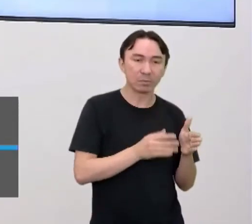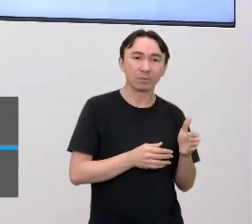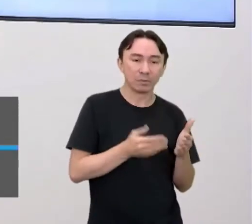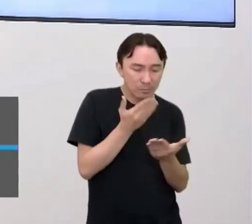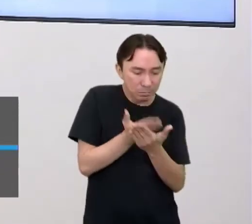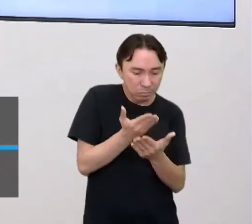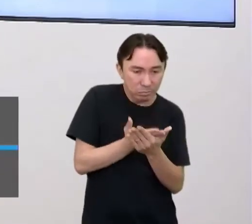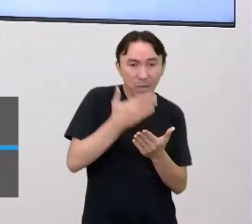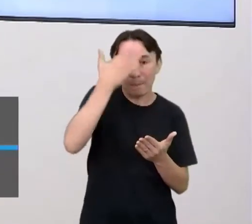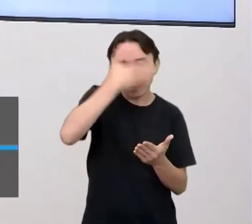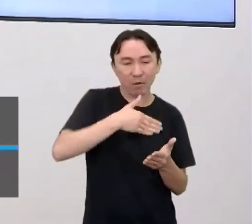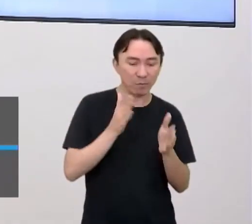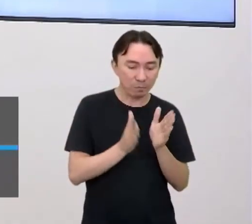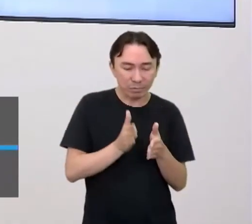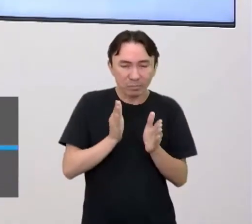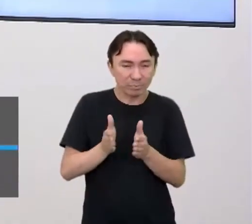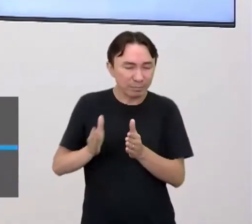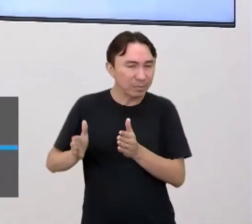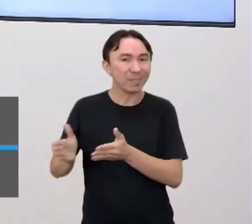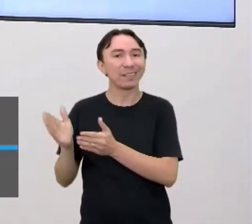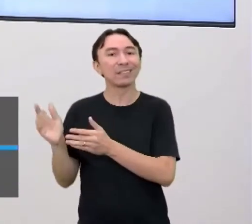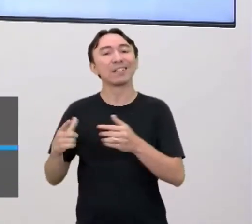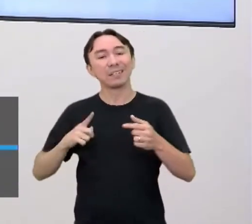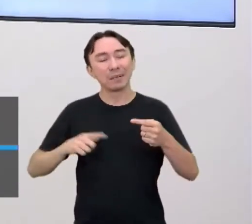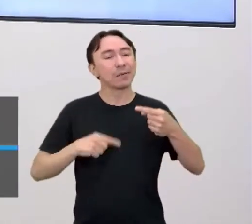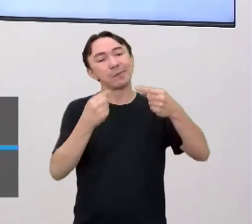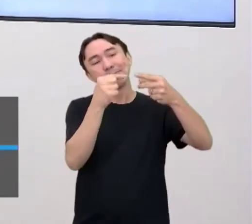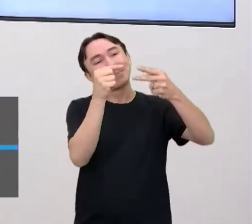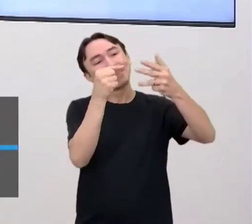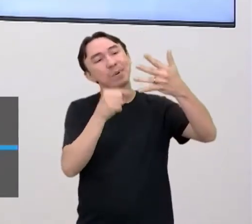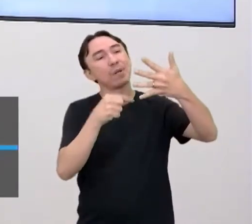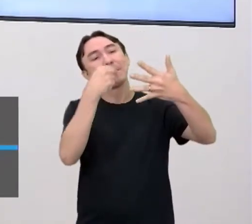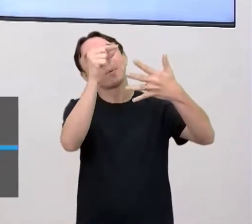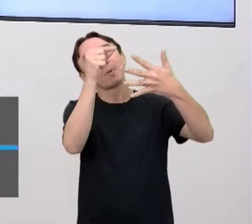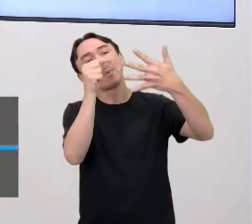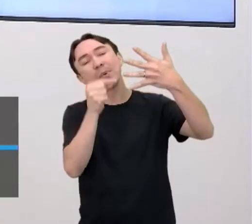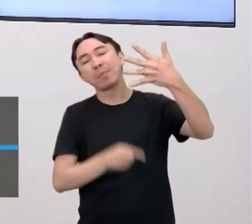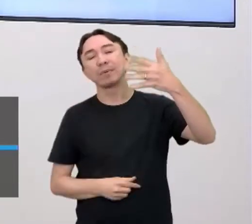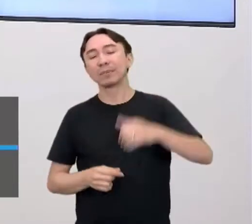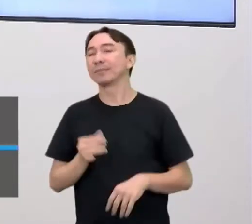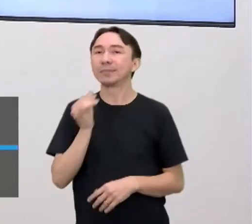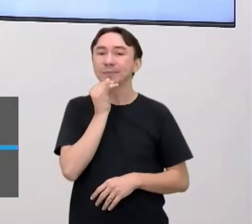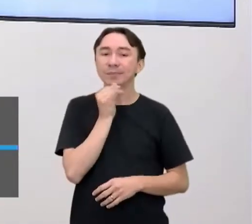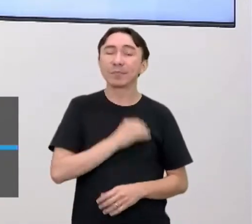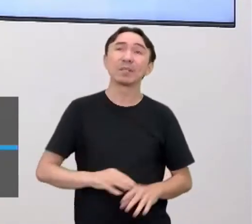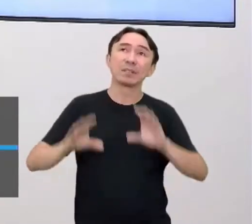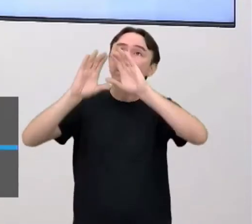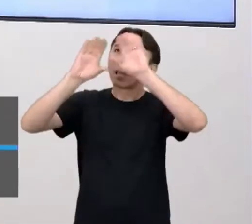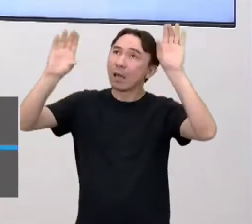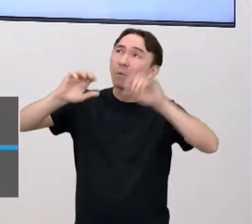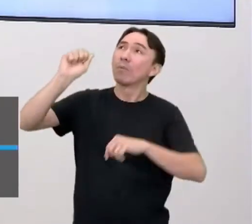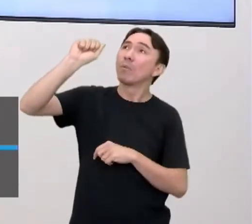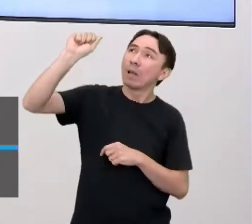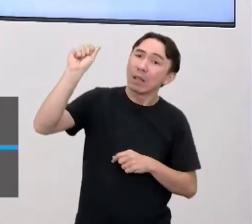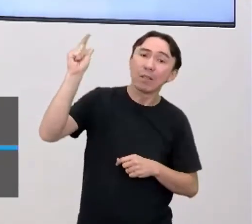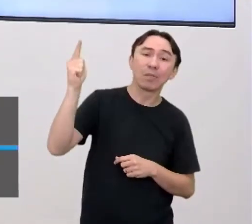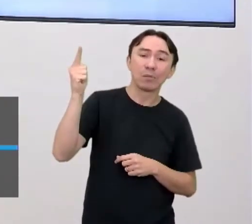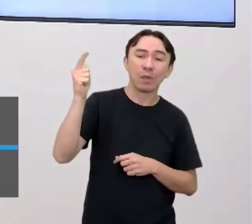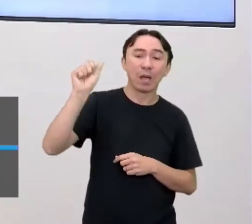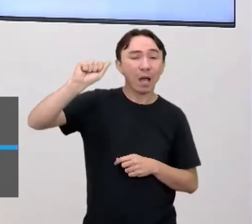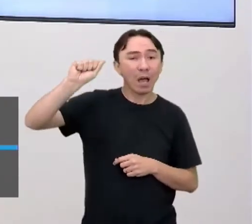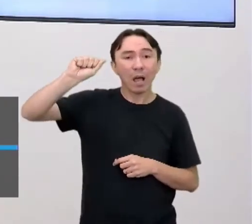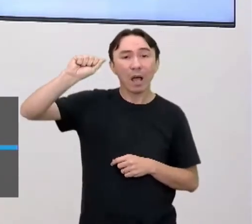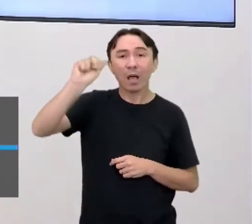vou trabalhando para responder essa questão, né? Não é, por que o céu é azul? Pronto, uma questão absurda, né? Não é tão absurda assim. E aí eu